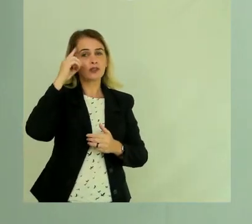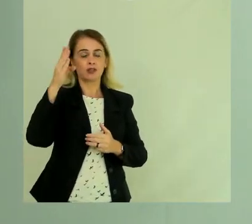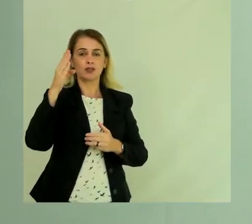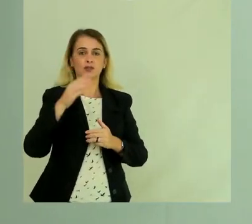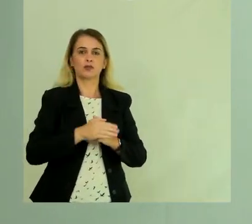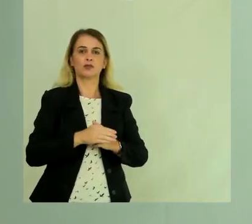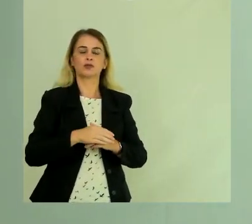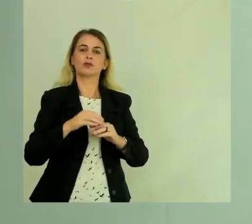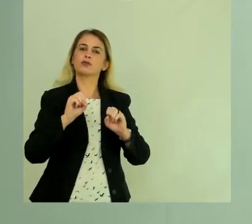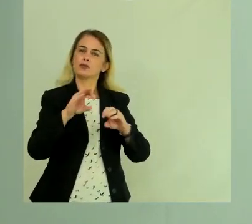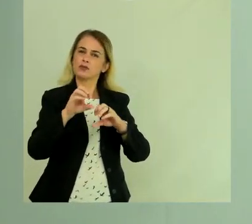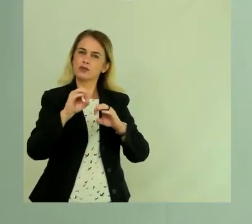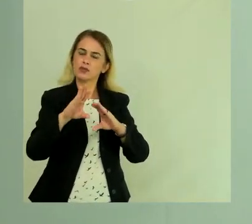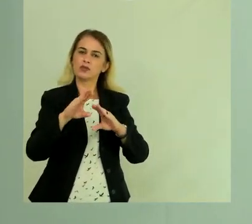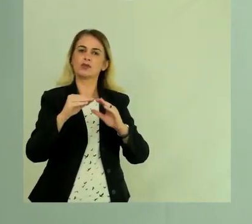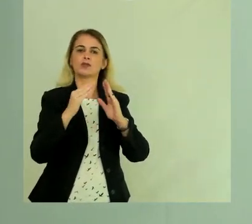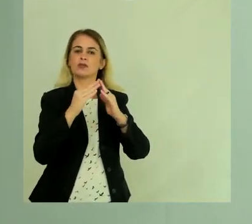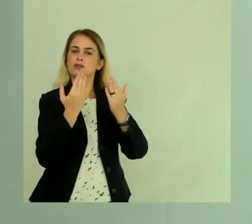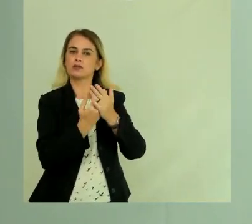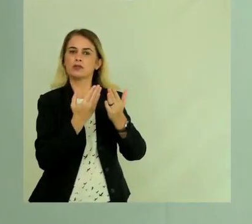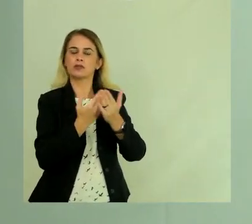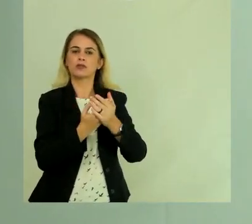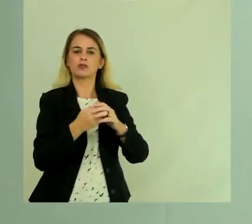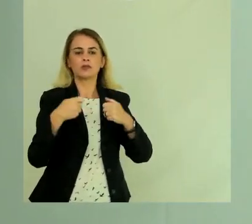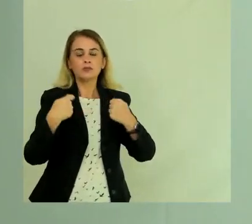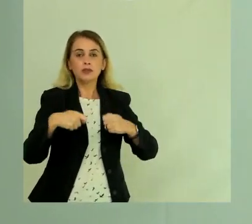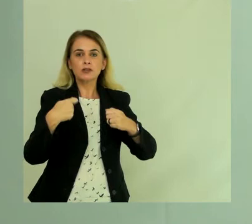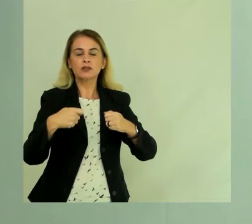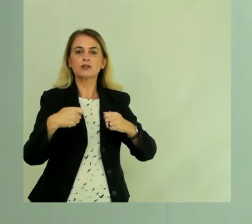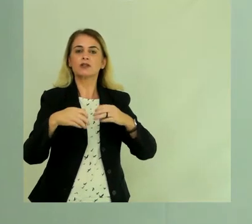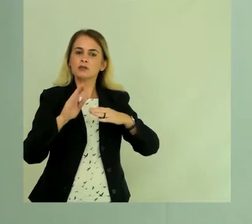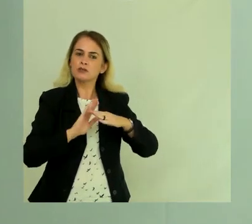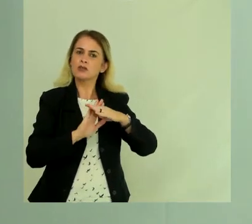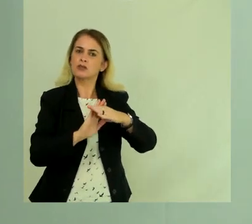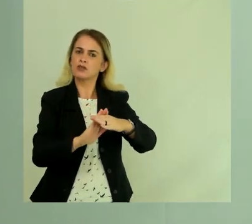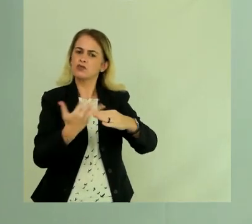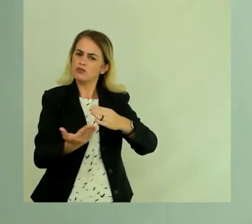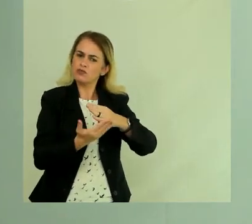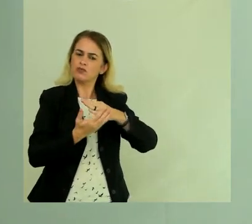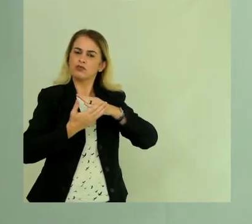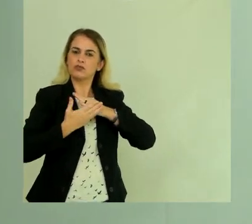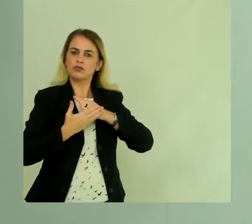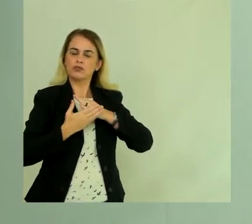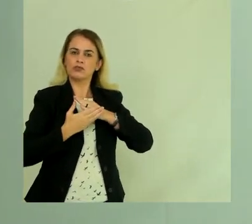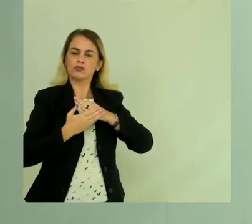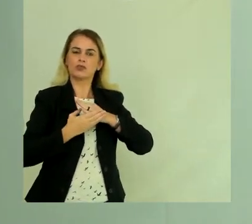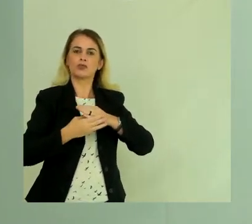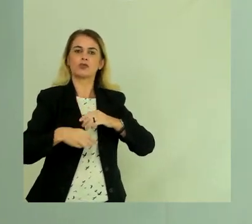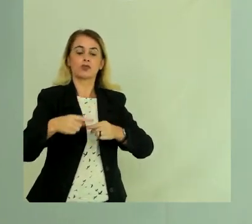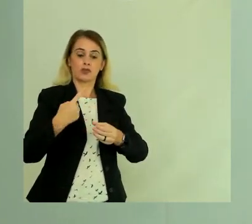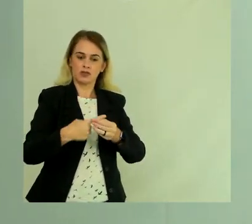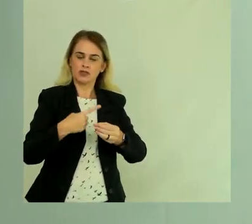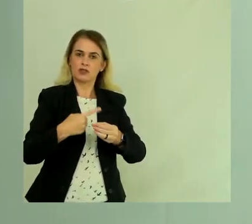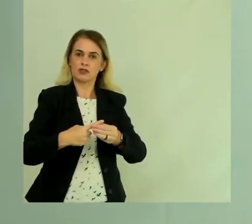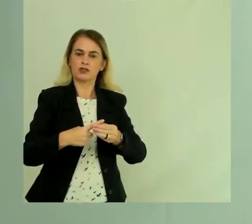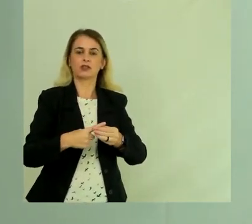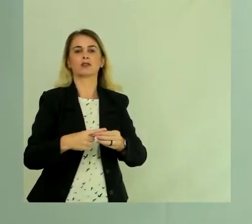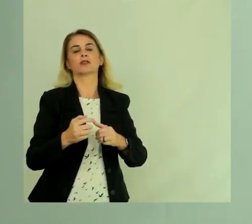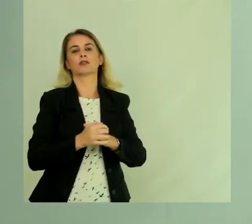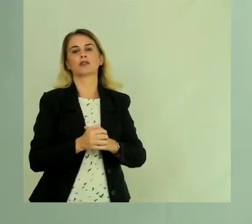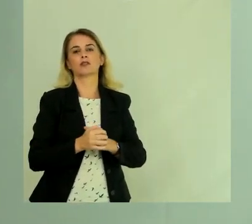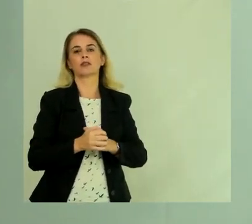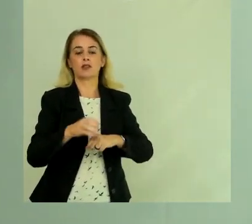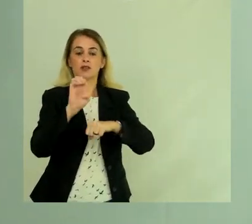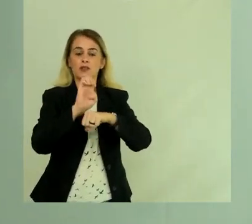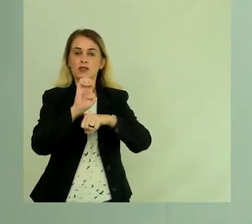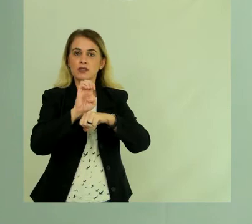diretor, ele precisa pedir recursos, né, junto ao município, à Secretaria do Estado, né, à